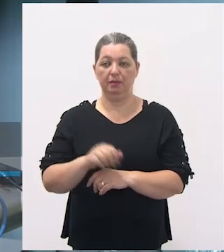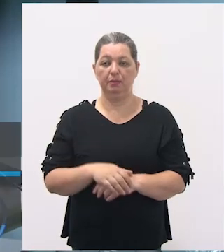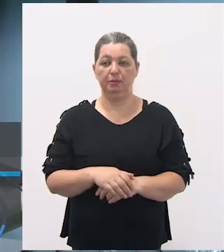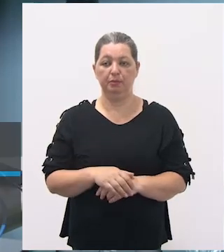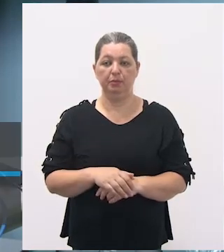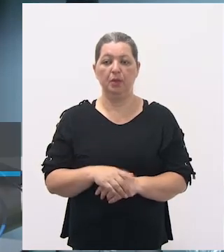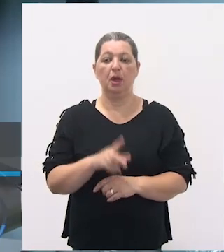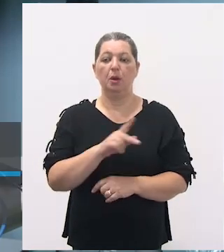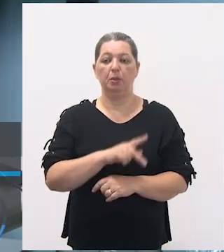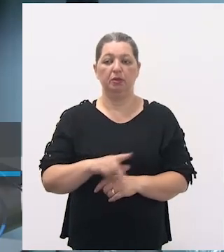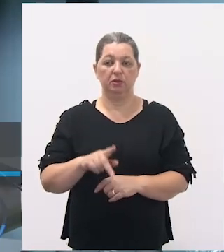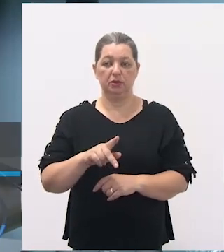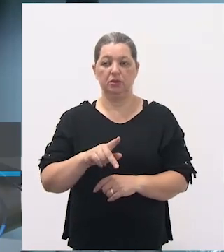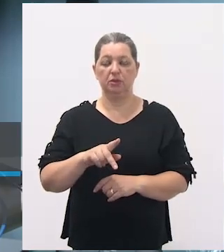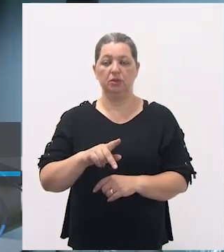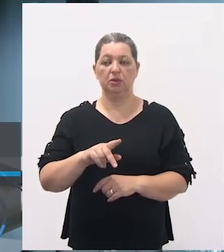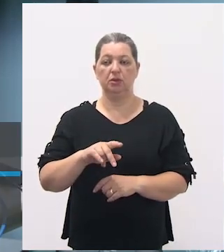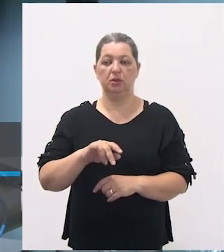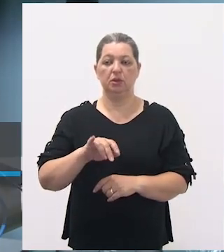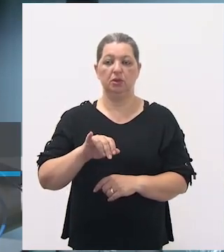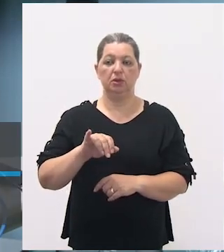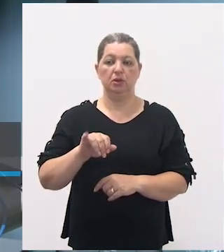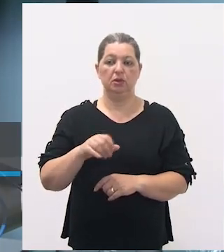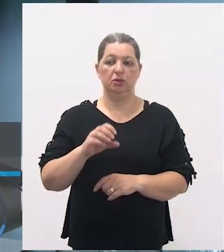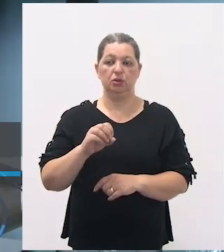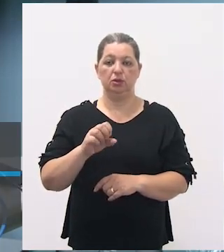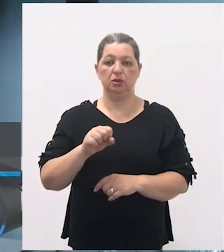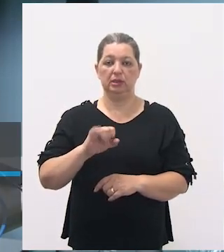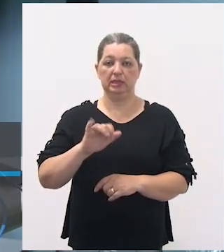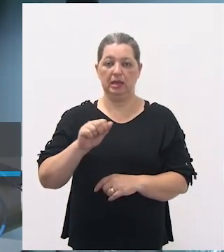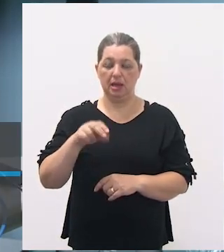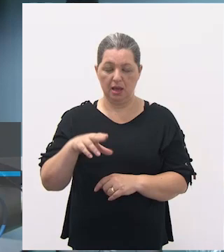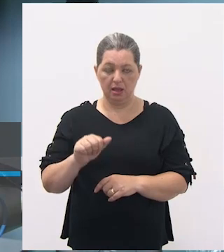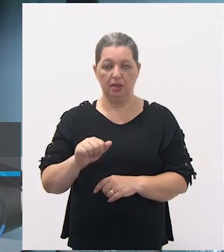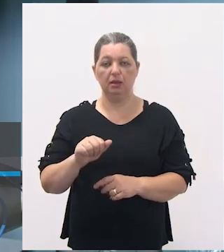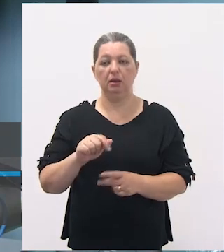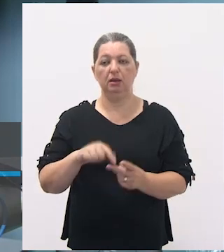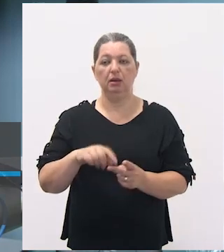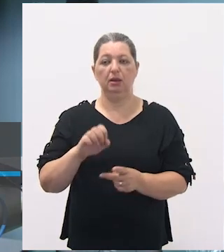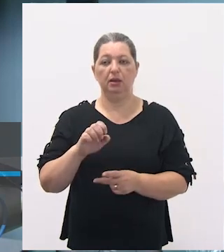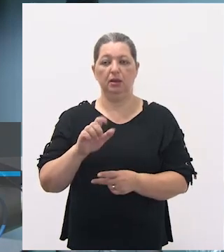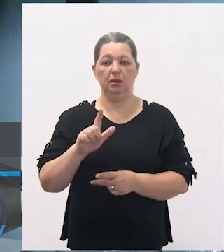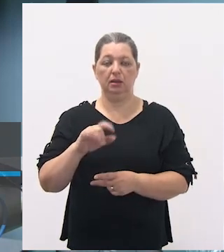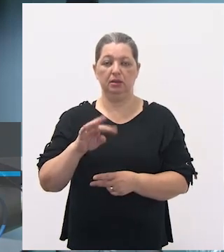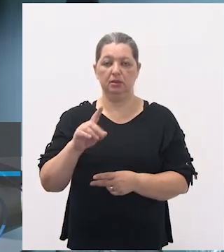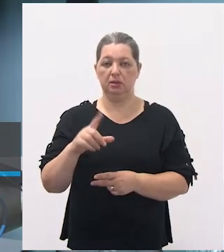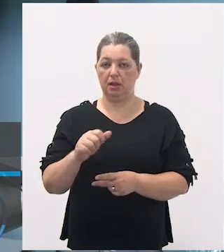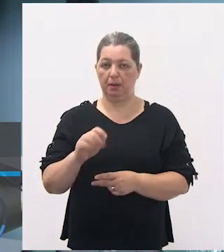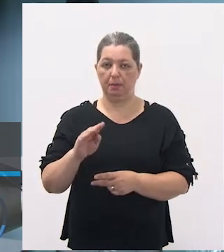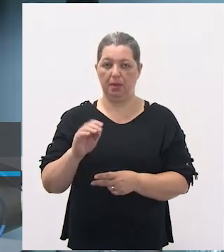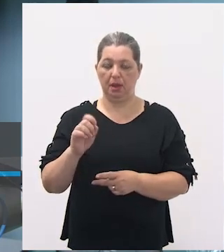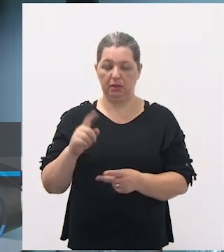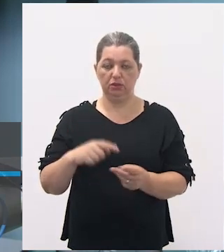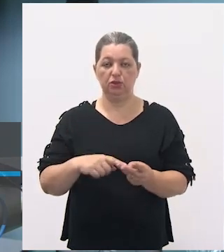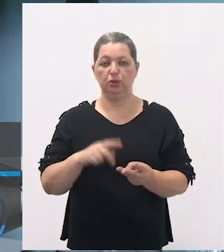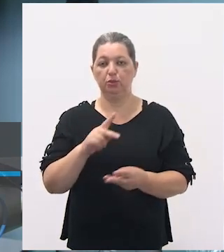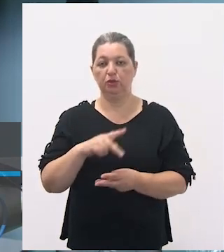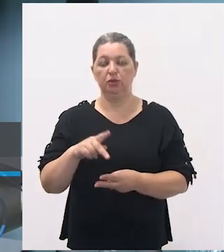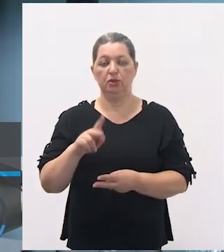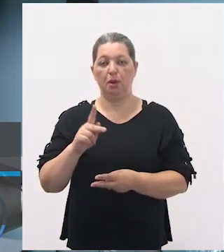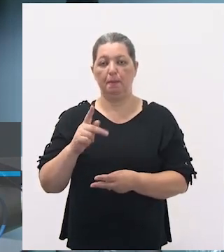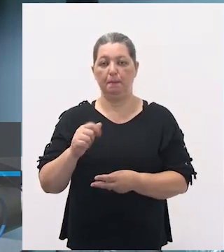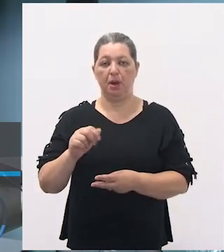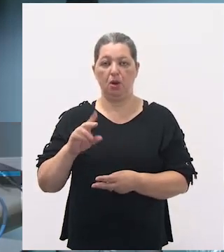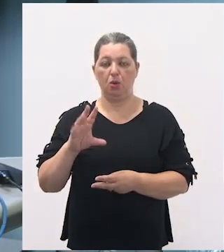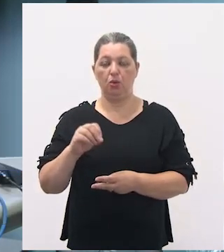A professora Josiane, a professora Elizabeth e o professor Paulo estão perguntando, Valéria, se o